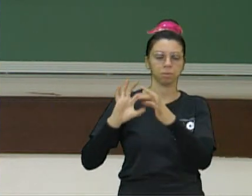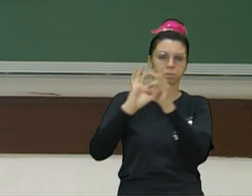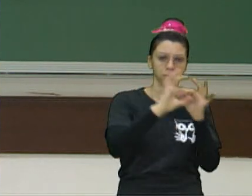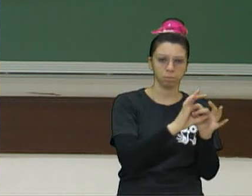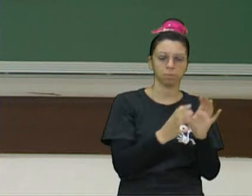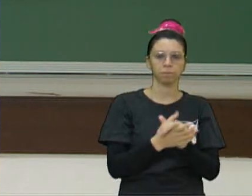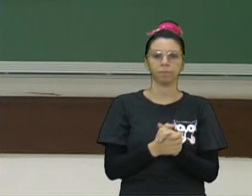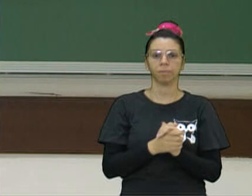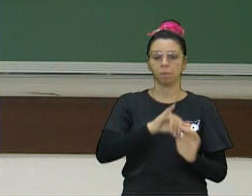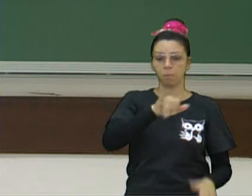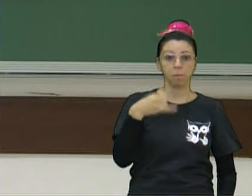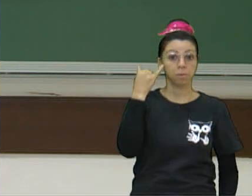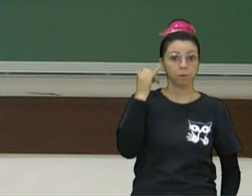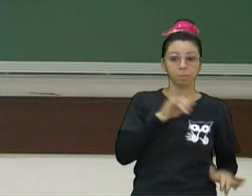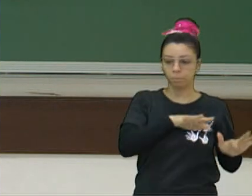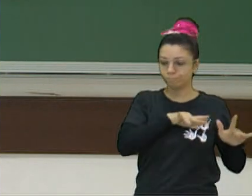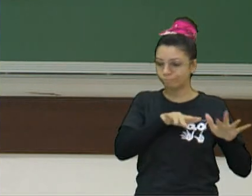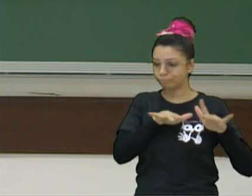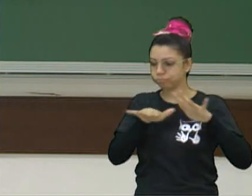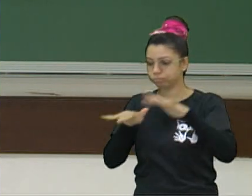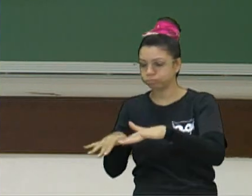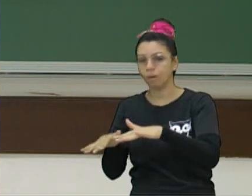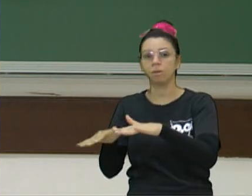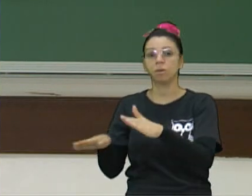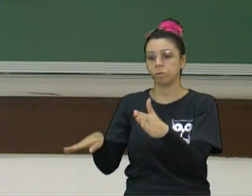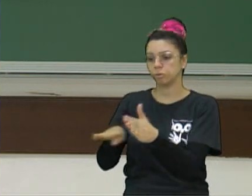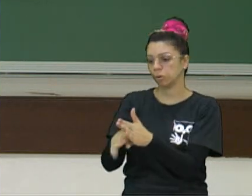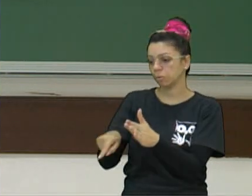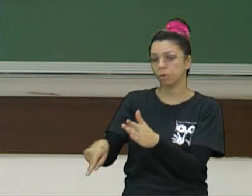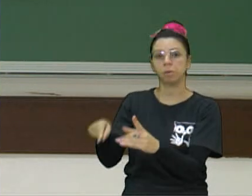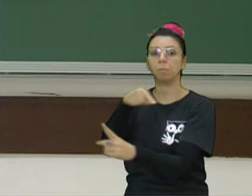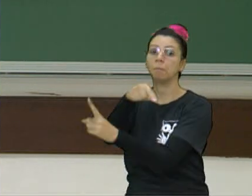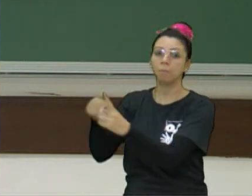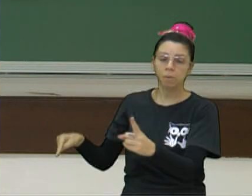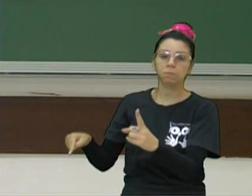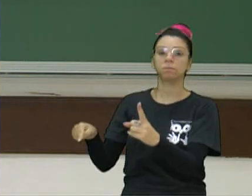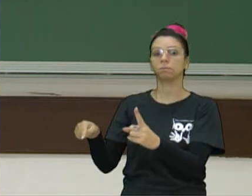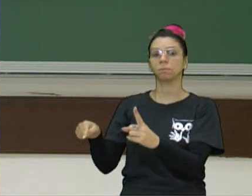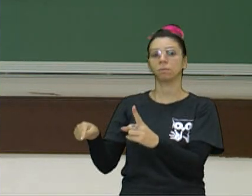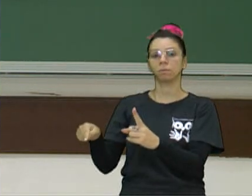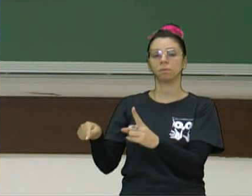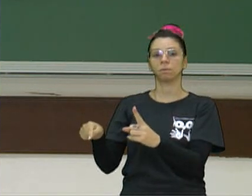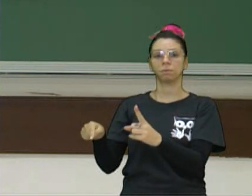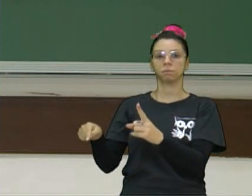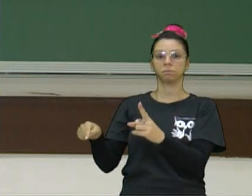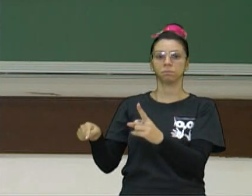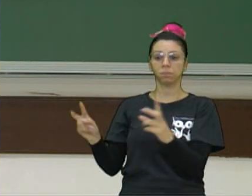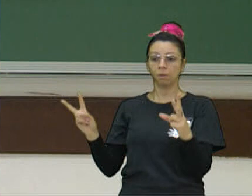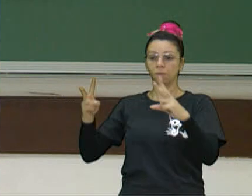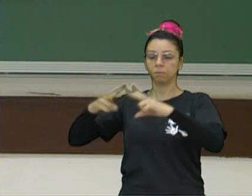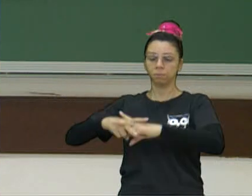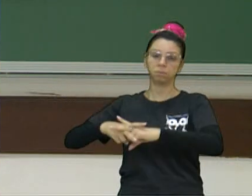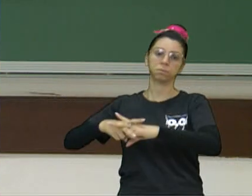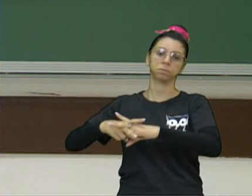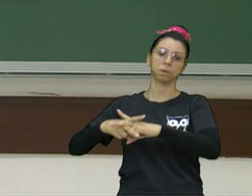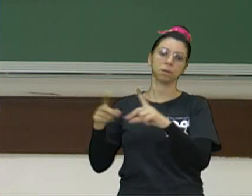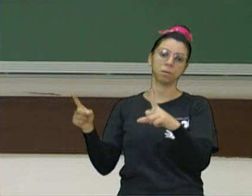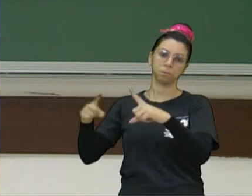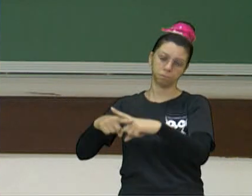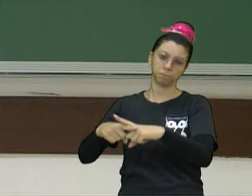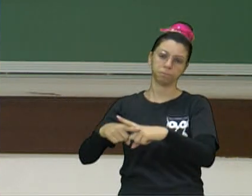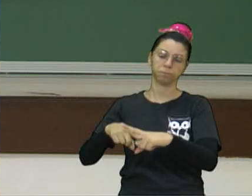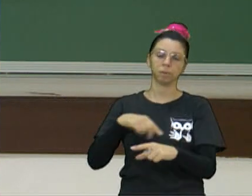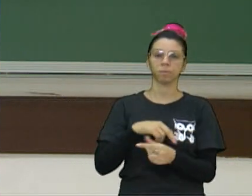a invasão do Japão, né? Então, quando o Japão chega na Coreia, proíbe-se a luta as lutas que se praticavam, né? Eram